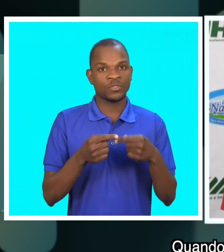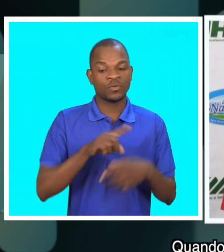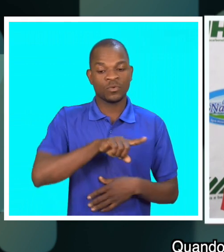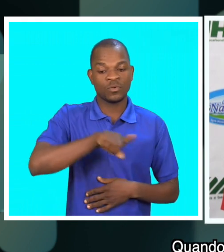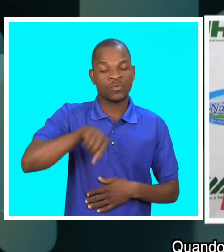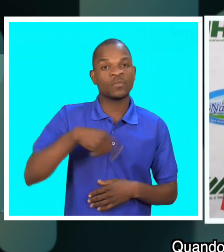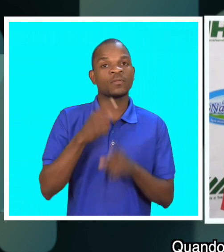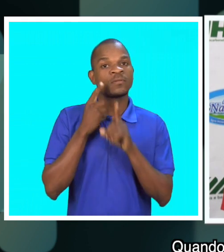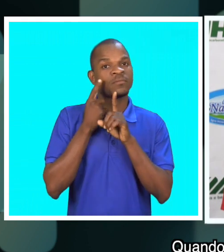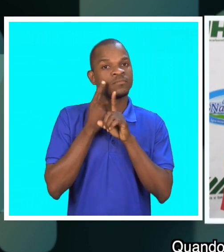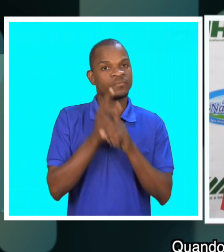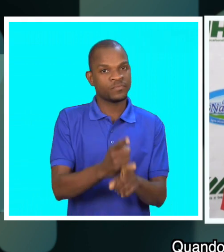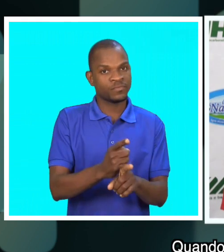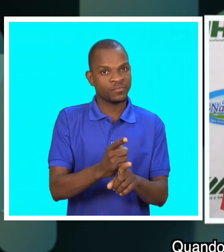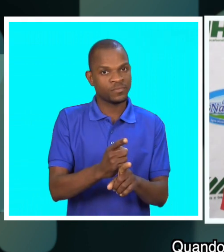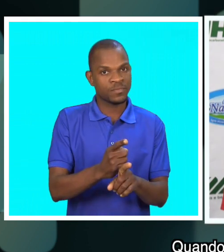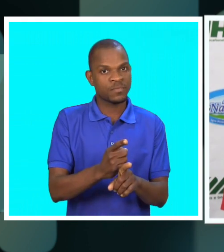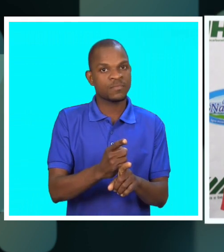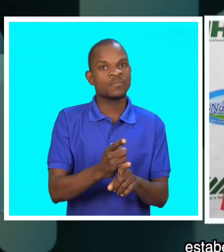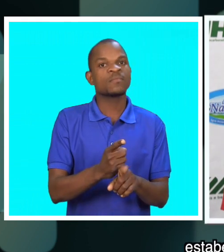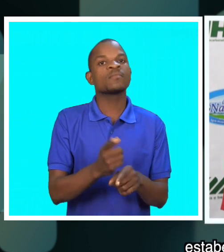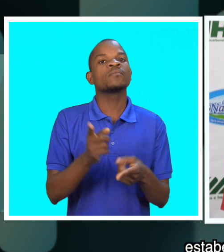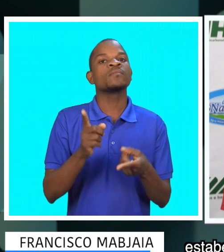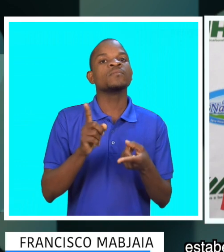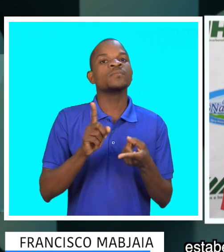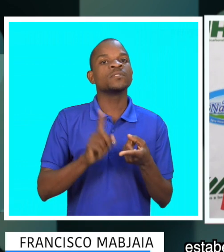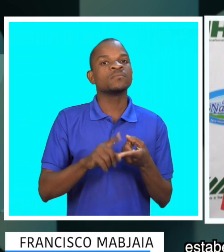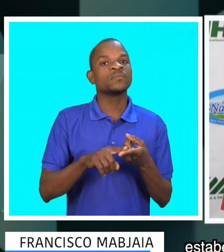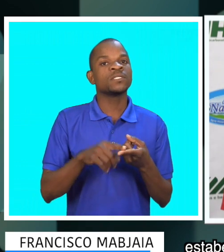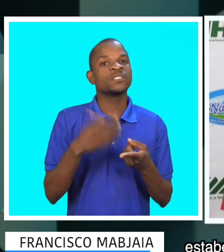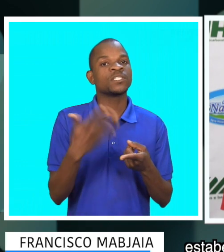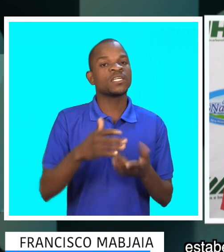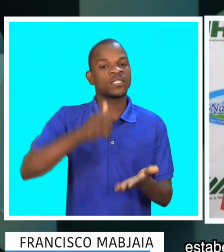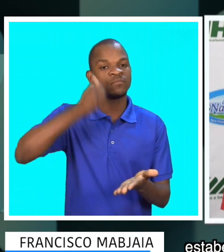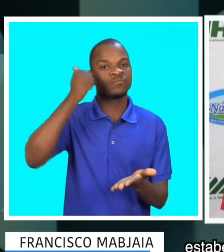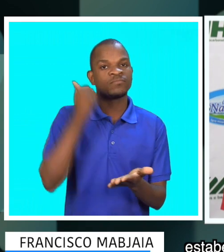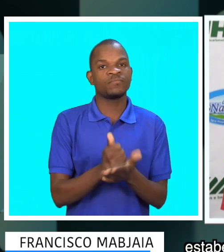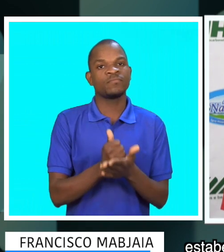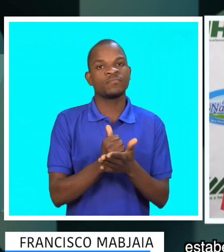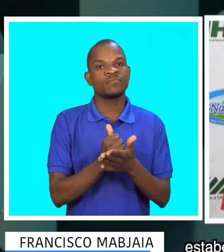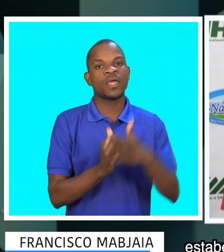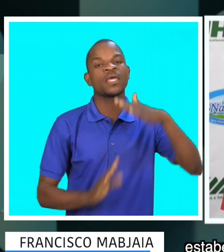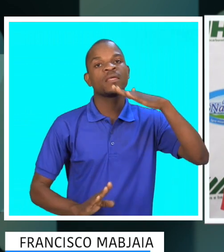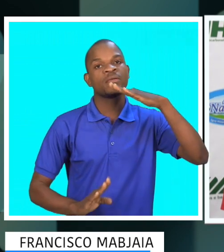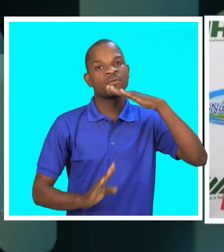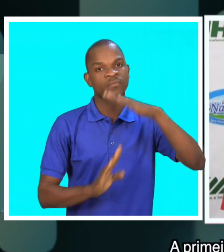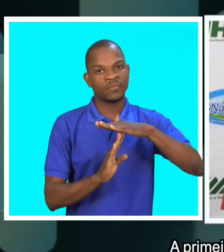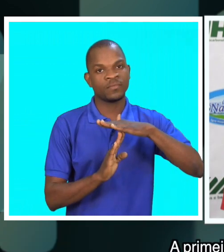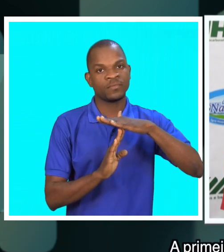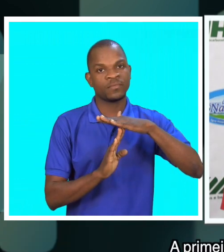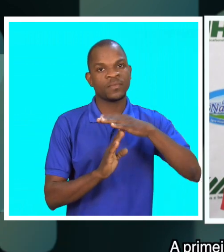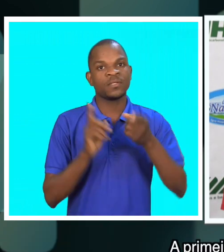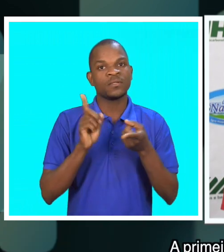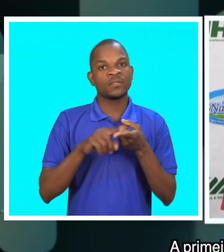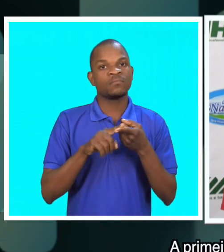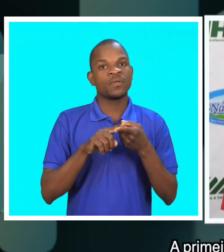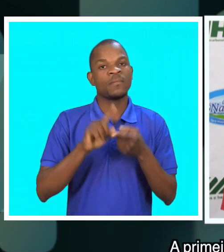projeto da nossa participação, estabelecemos metas.